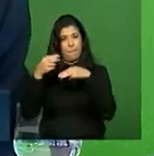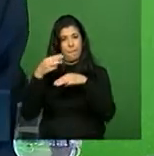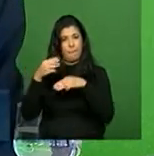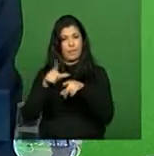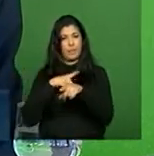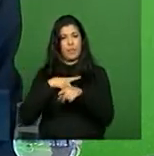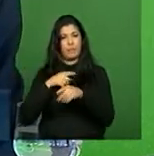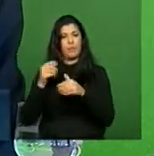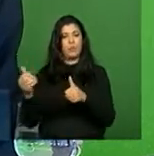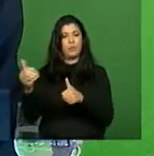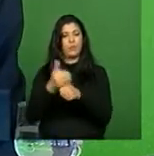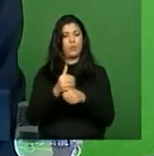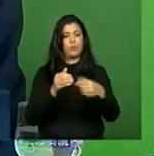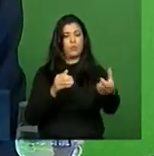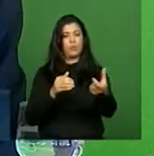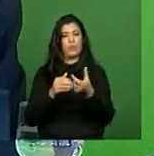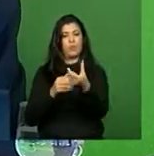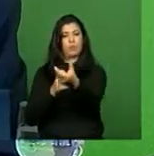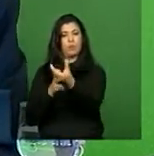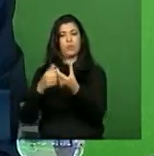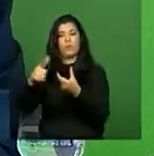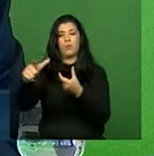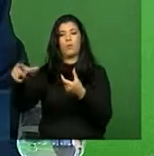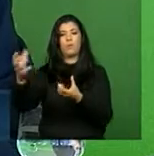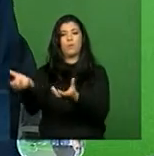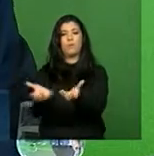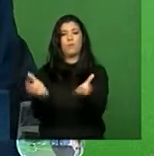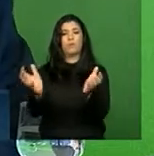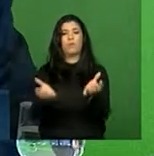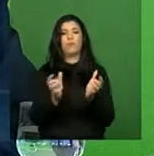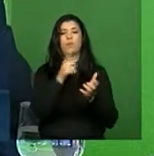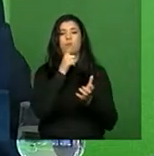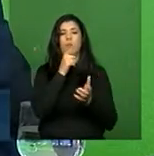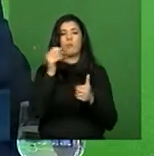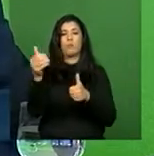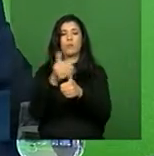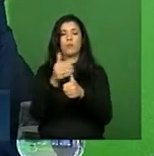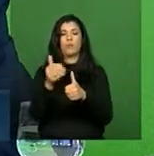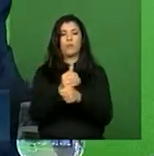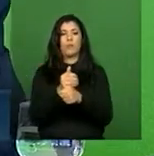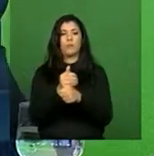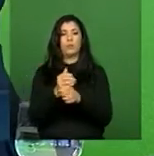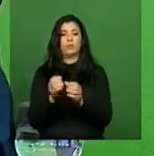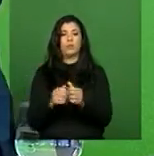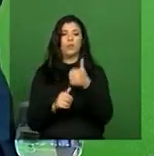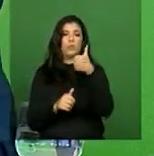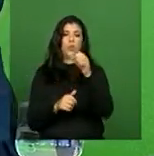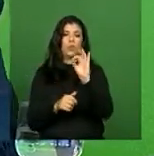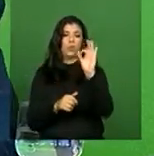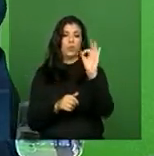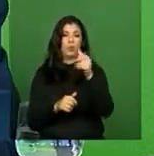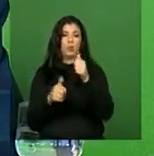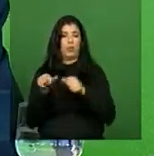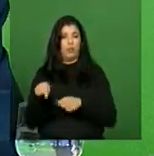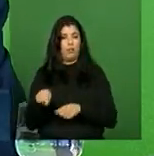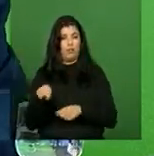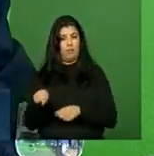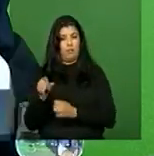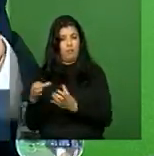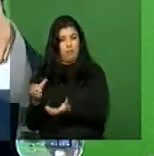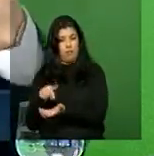pelos outros sistemas da região metropolitana hoje nós tiramos 18 metros cúbicos